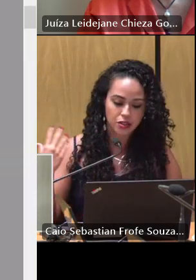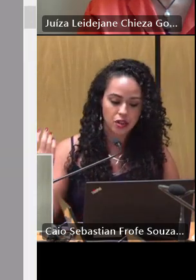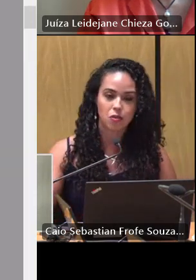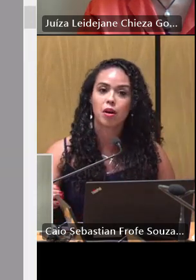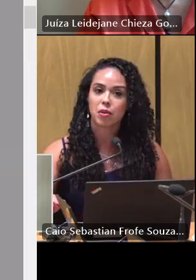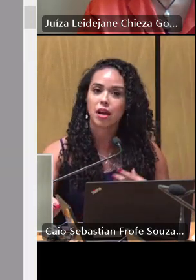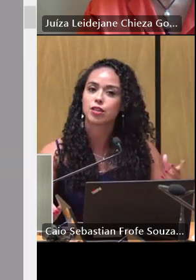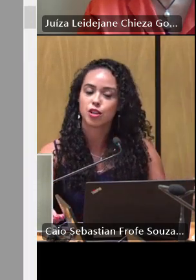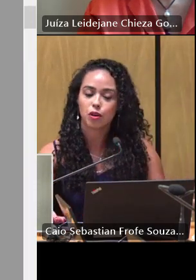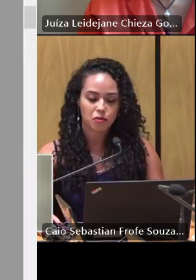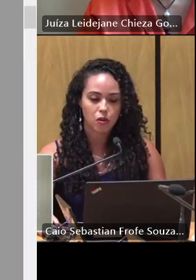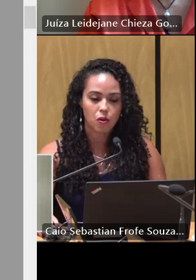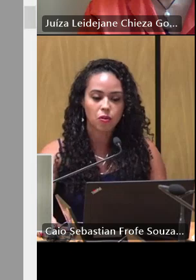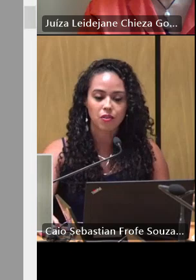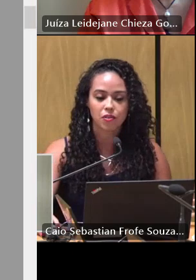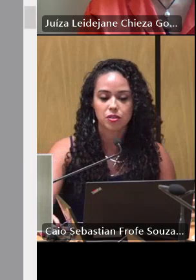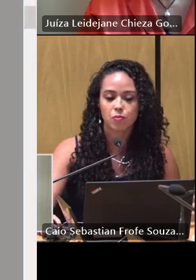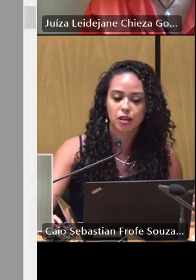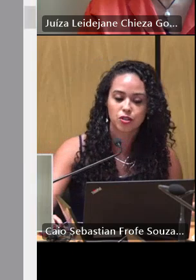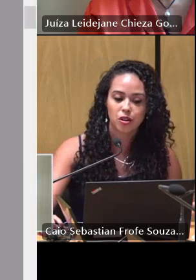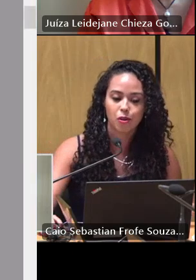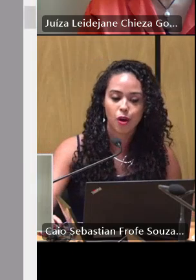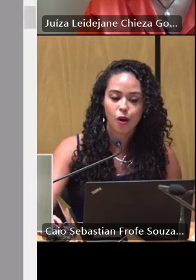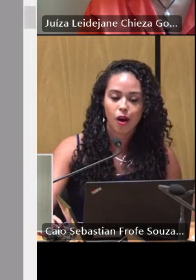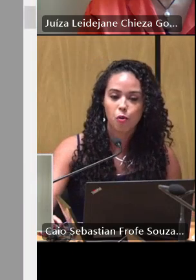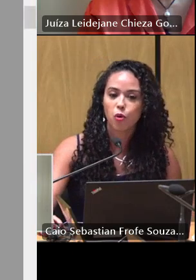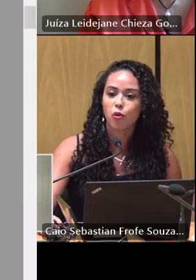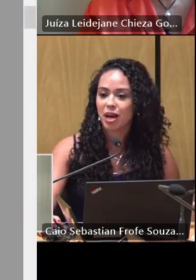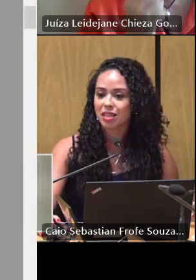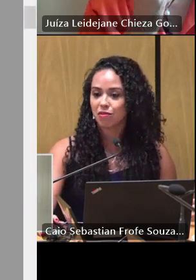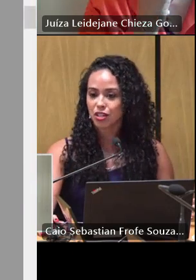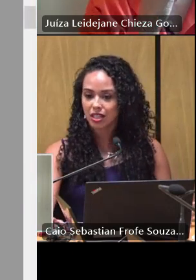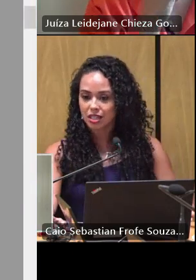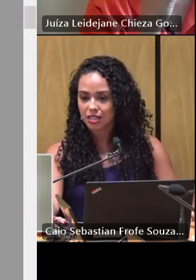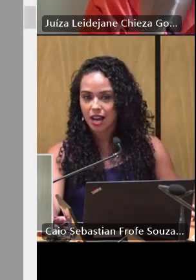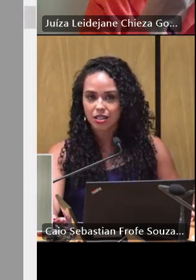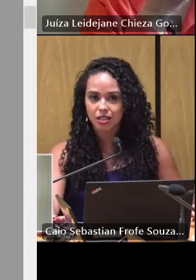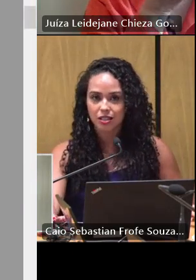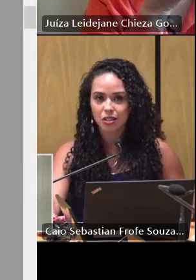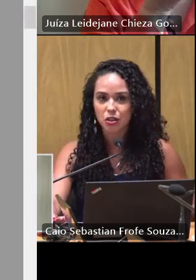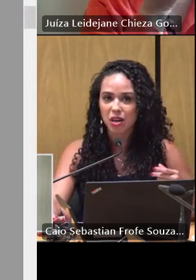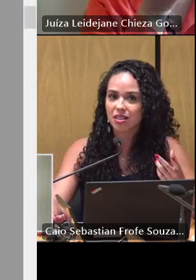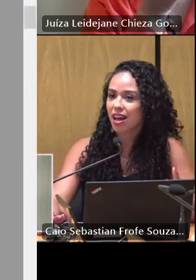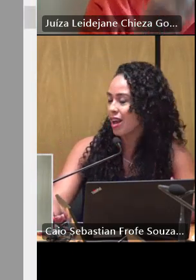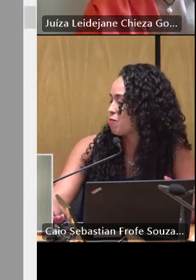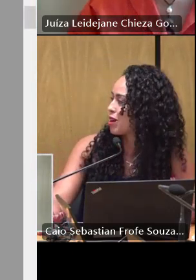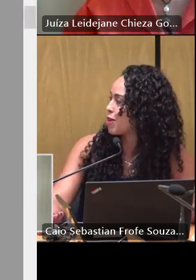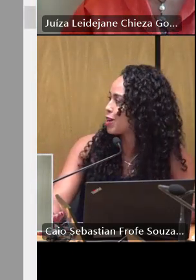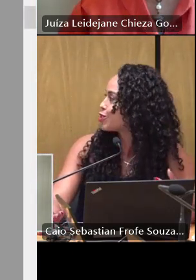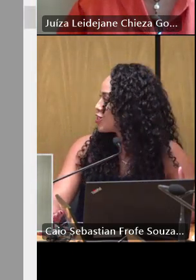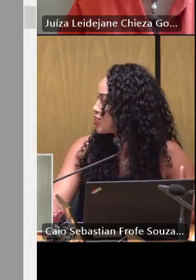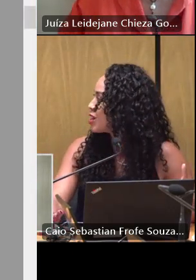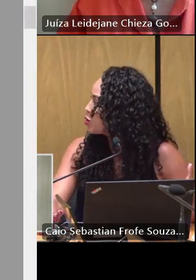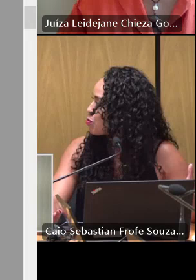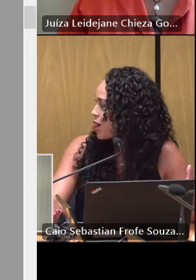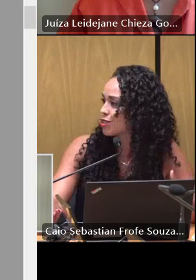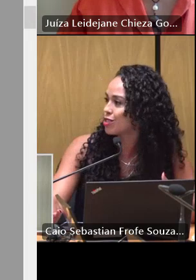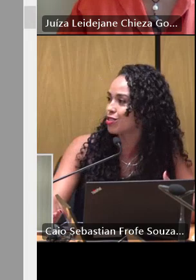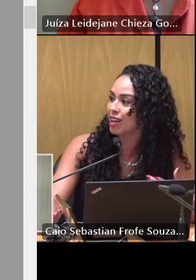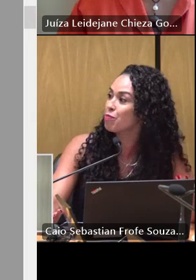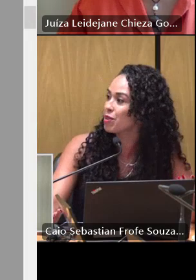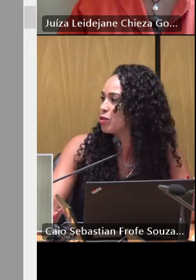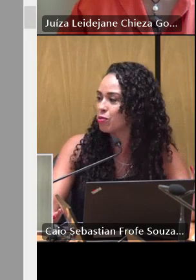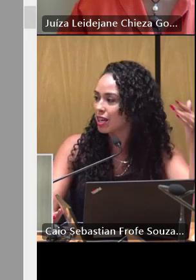região pra região do Valongo que vai ser uma região um Pouco Mais afastada da cidade se a gente pensar a época mas hoje em dia é muito perto